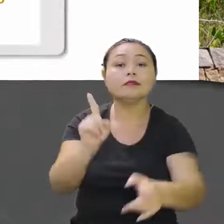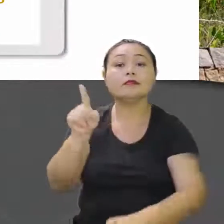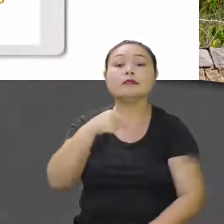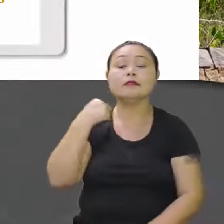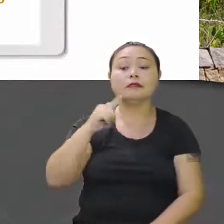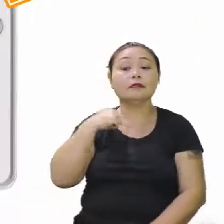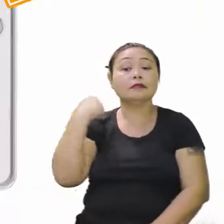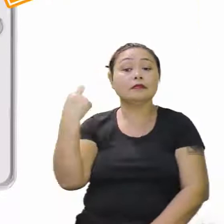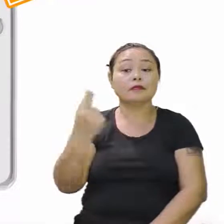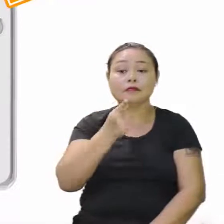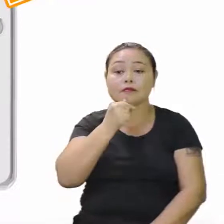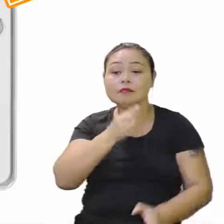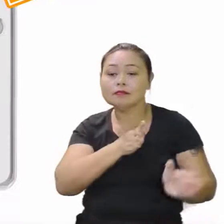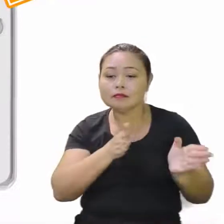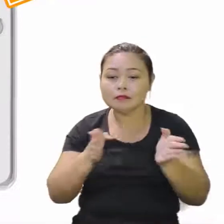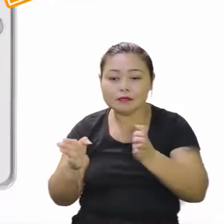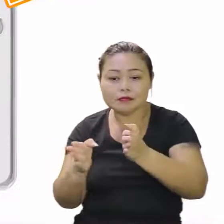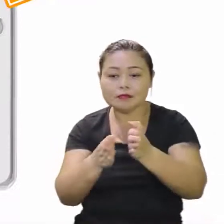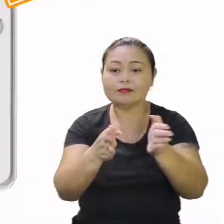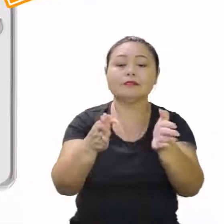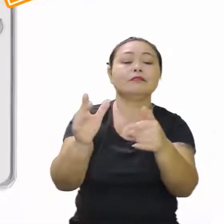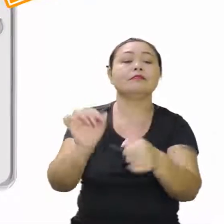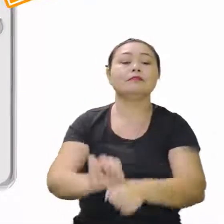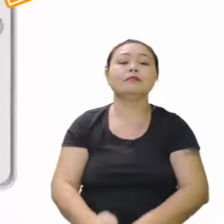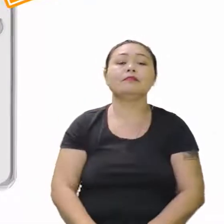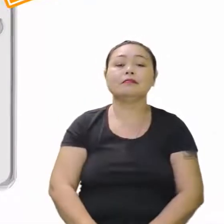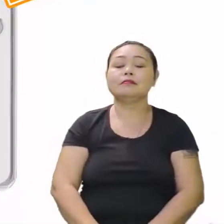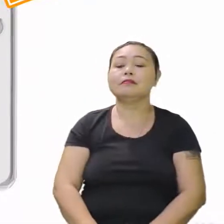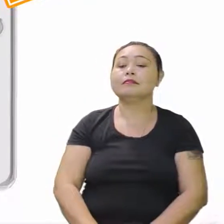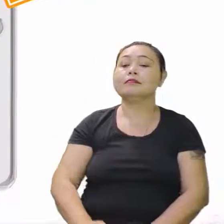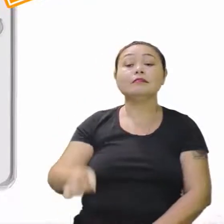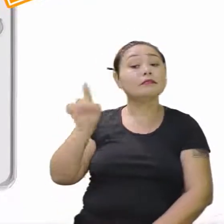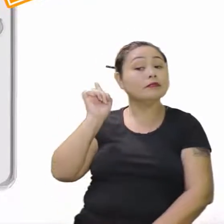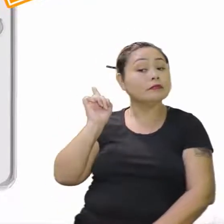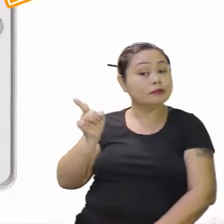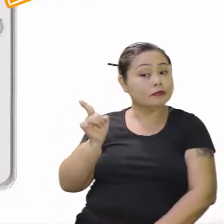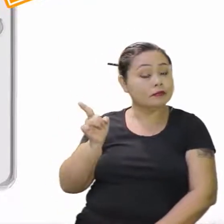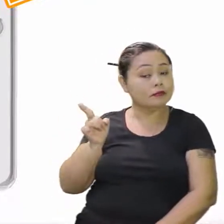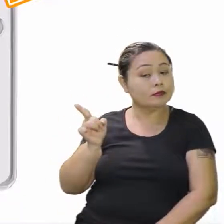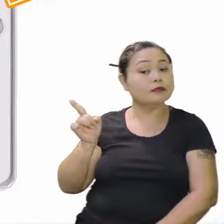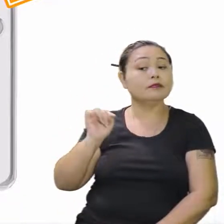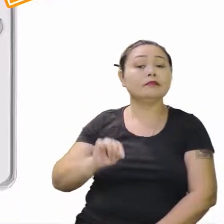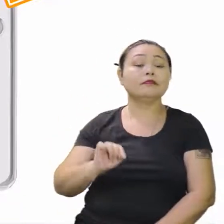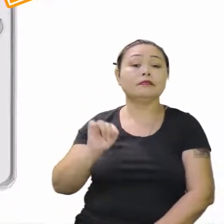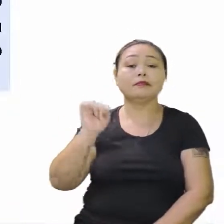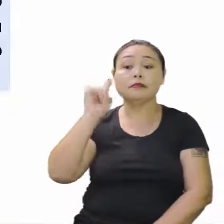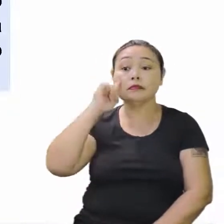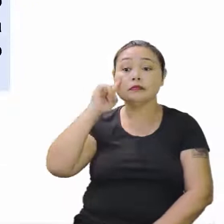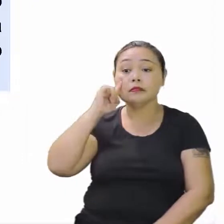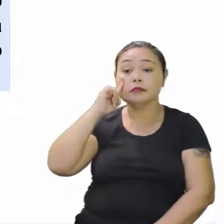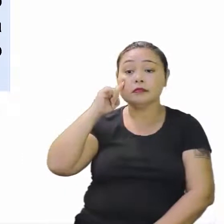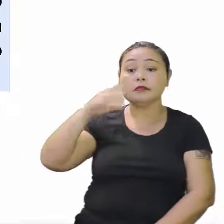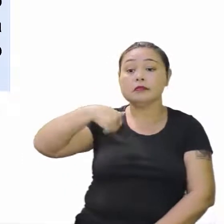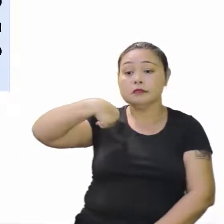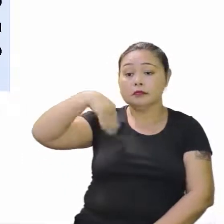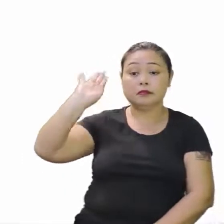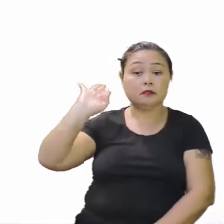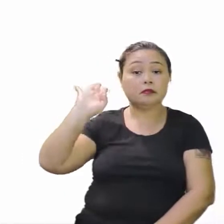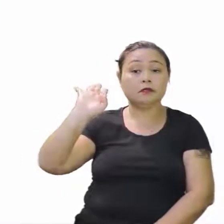falar da nossa hidrografia. E aqui, eu quero destacar